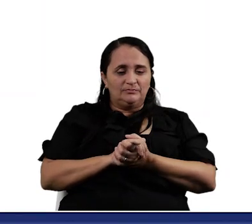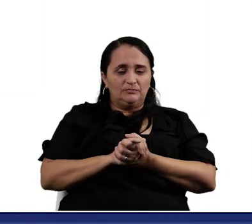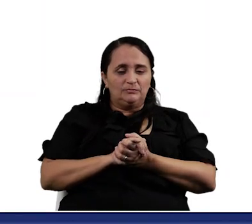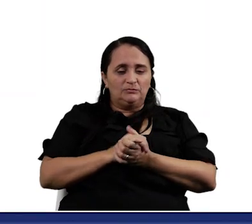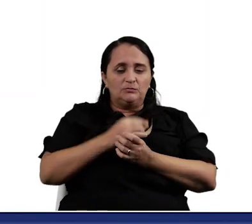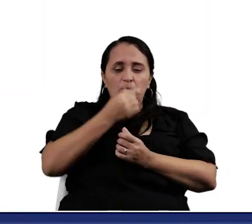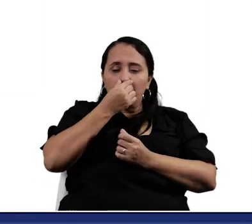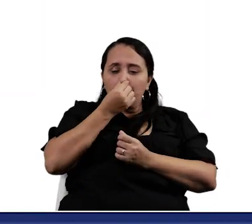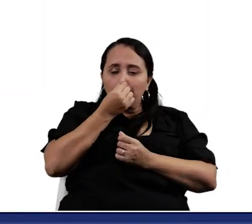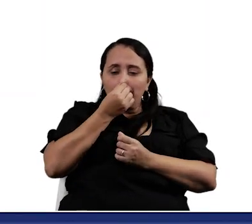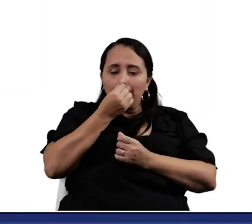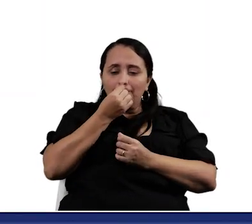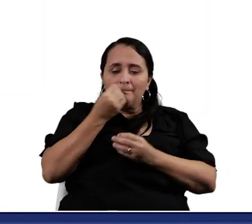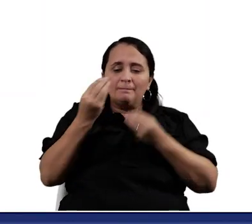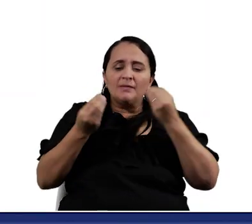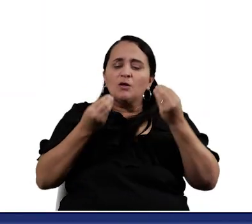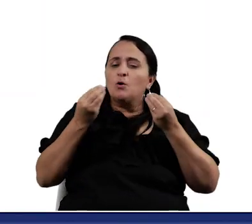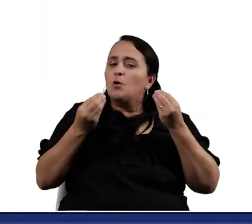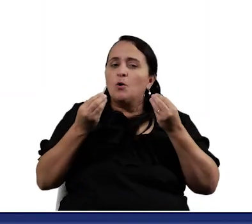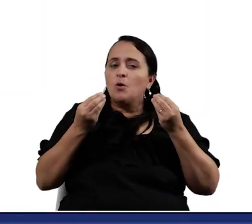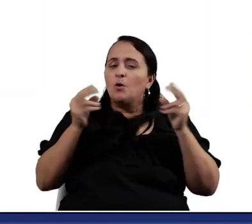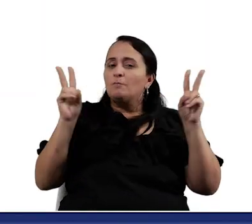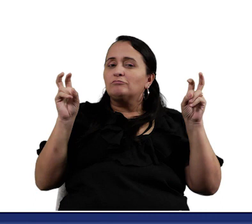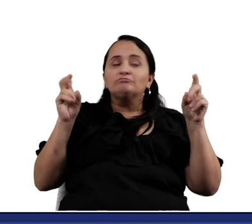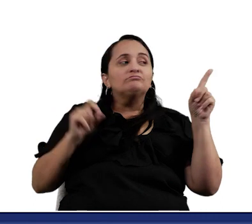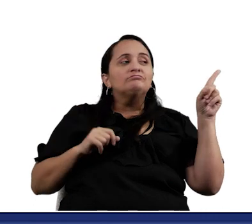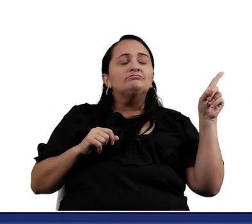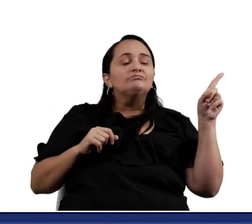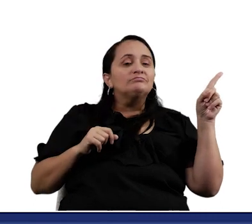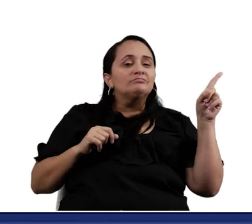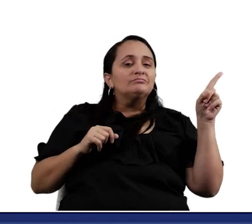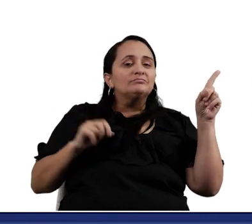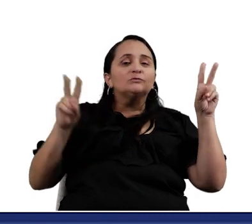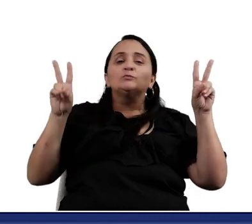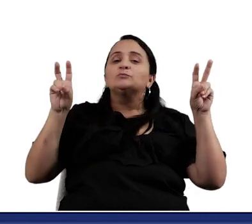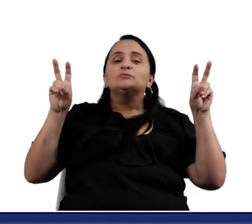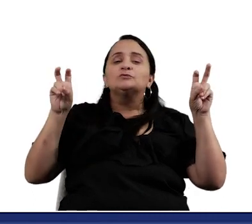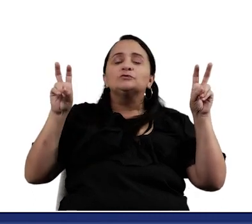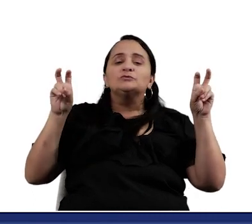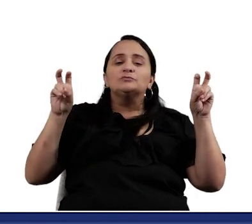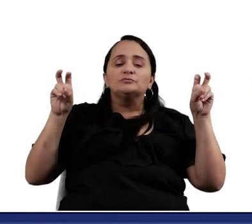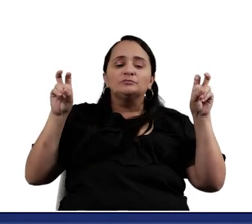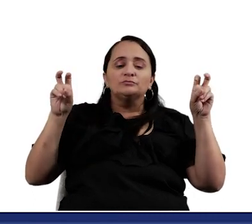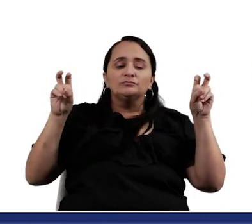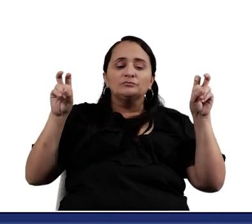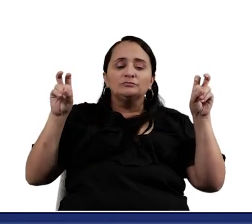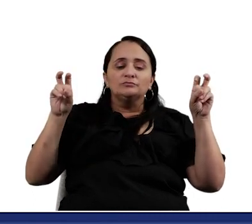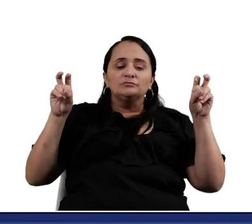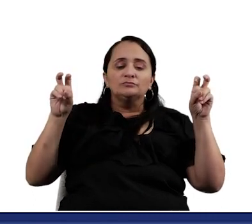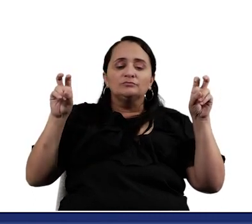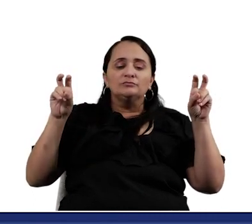vamos estudar no miudinho agora essa história? Qual o título desta história?